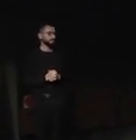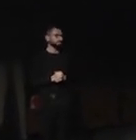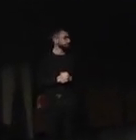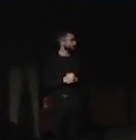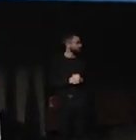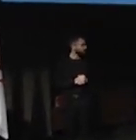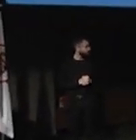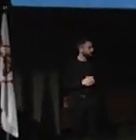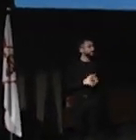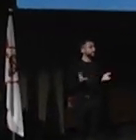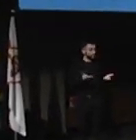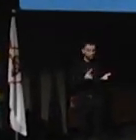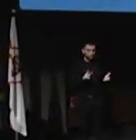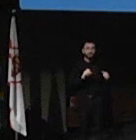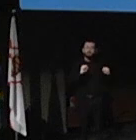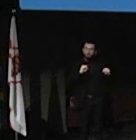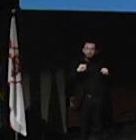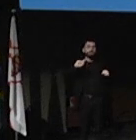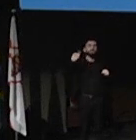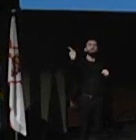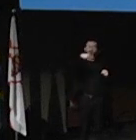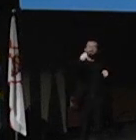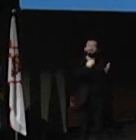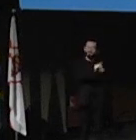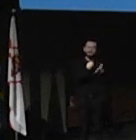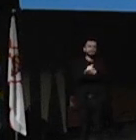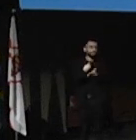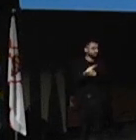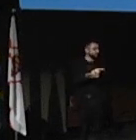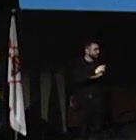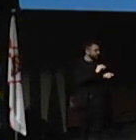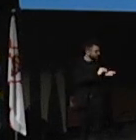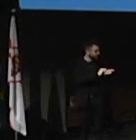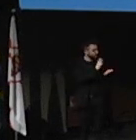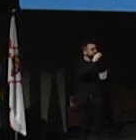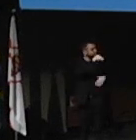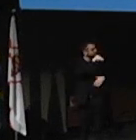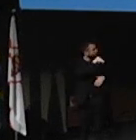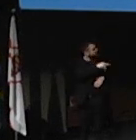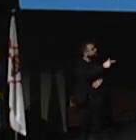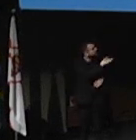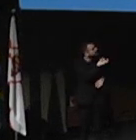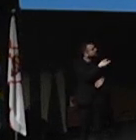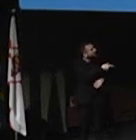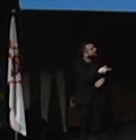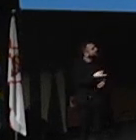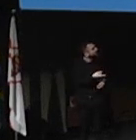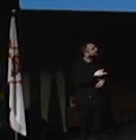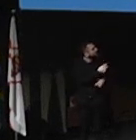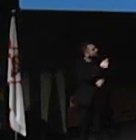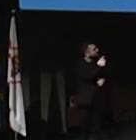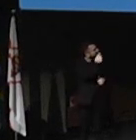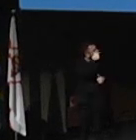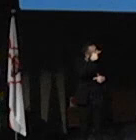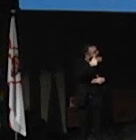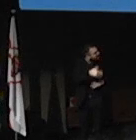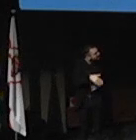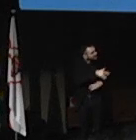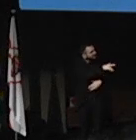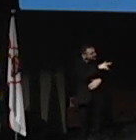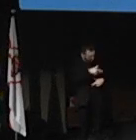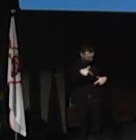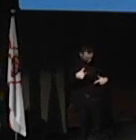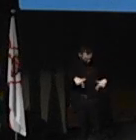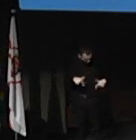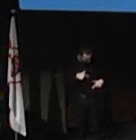A gente não vai poder abrir para perguntas, tem mais uns 5 minutinhos aí. Eu queria que você falasse um pouco... Você trabalha